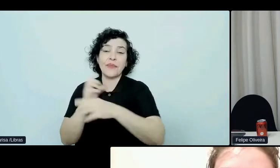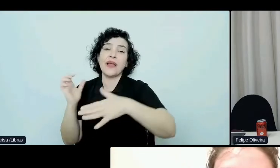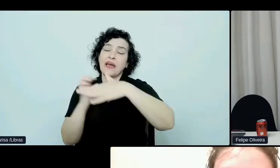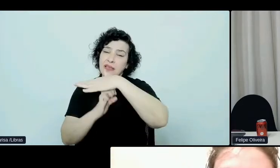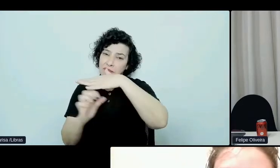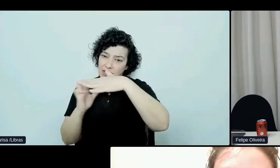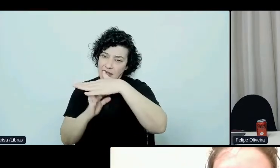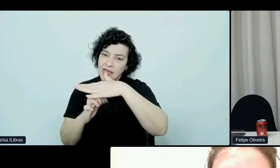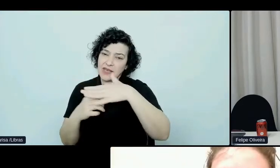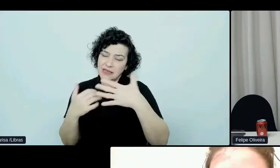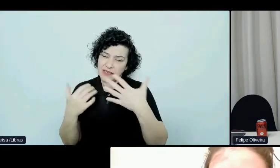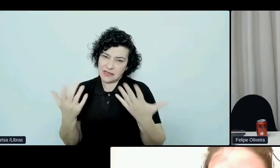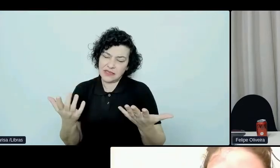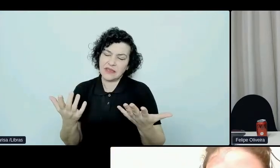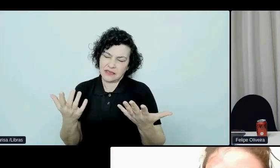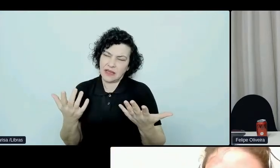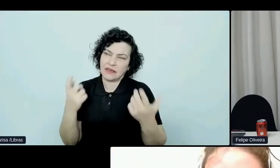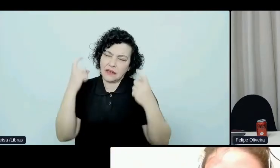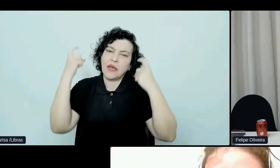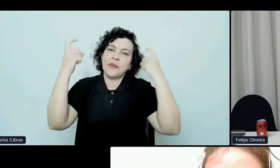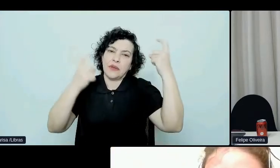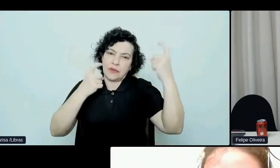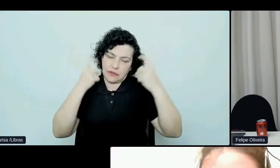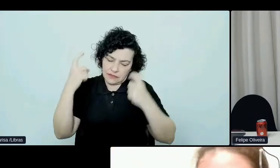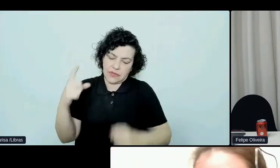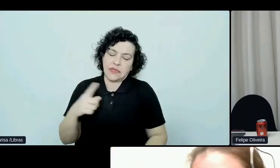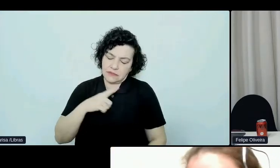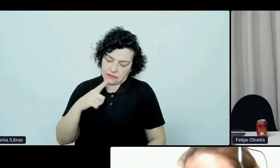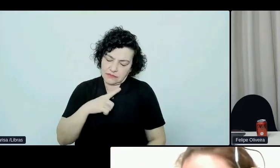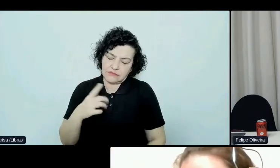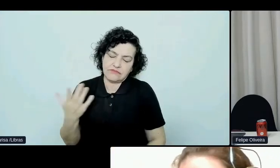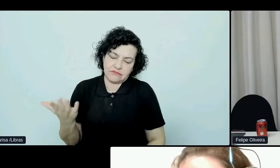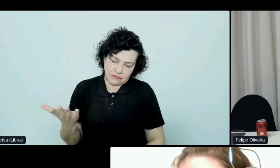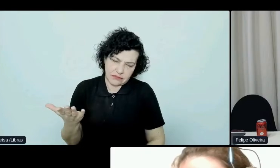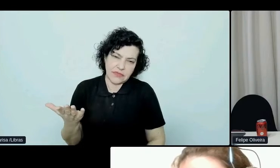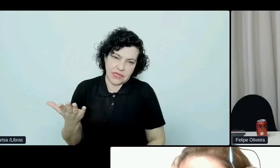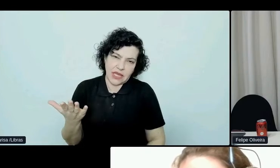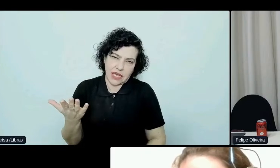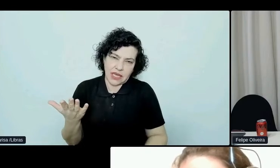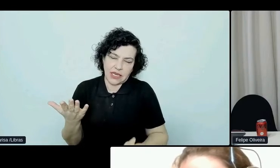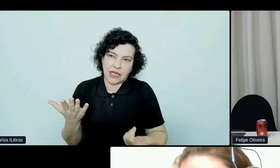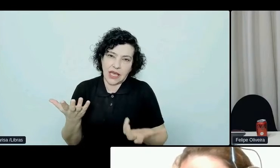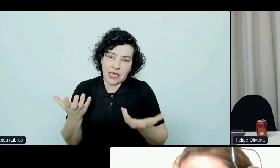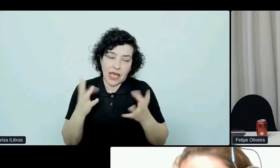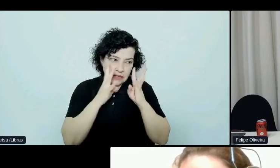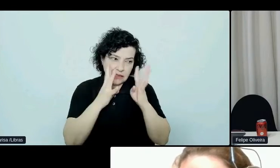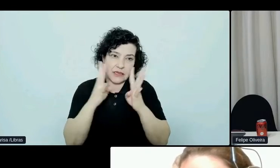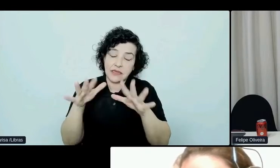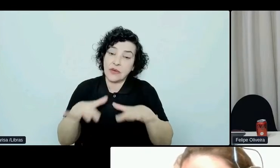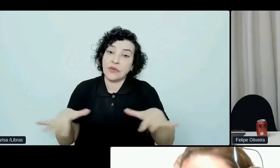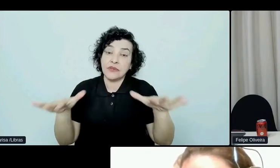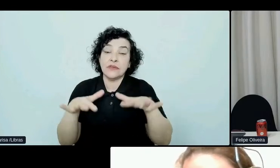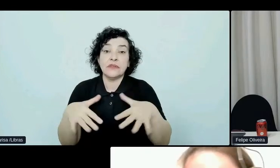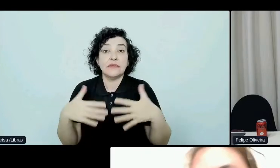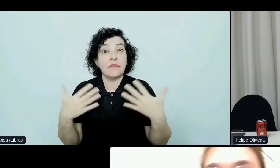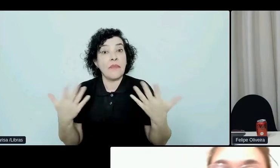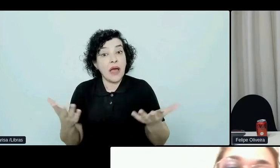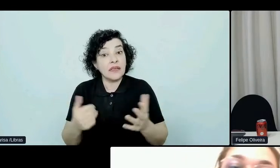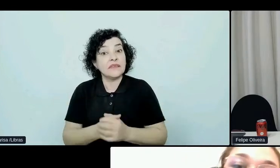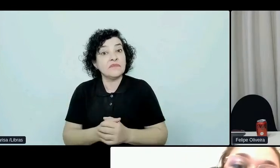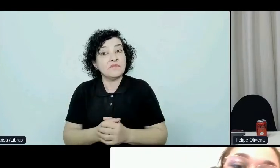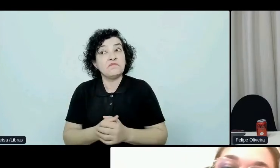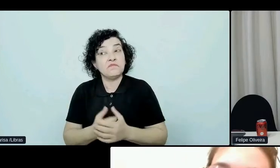ou não, se está puxando por um lado. Então, é interessante como que, através dessas simples conversas, a gente descobre